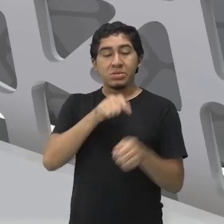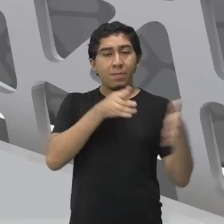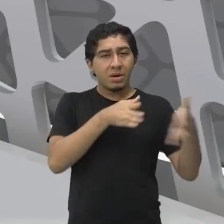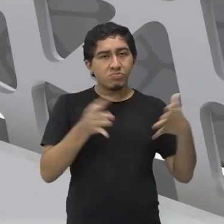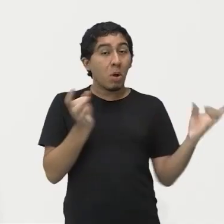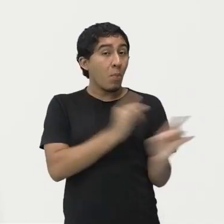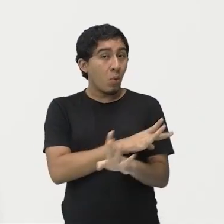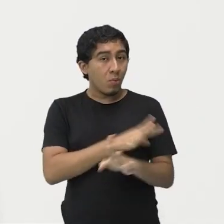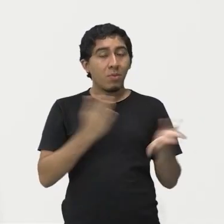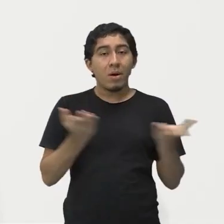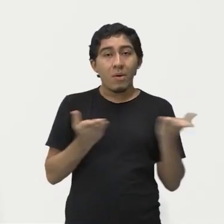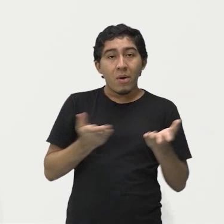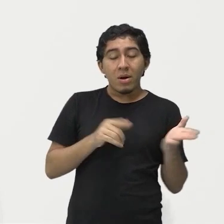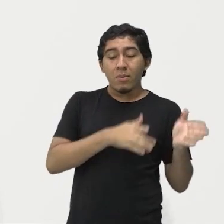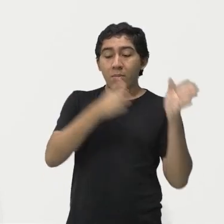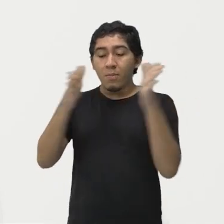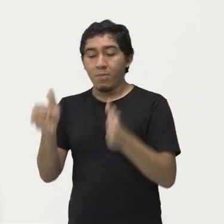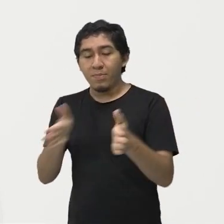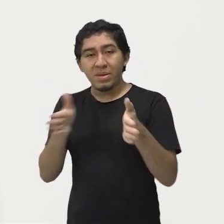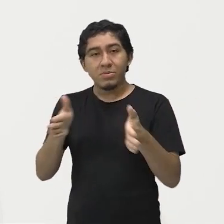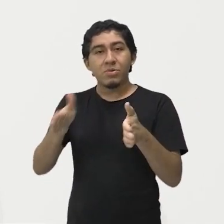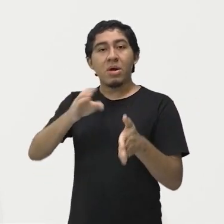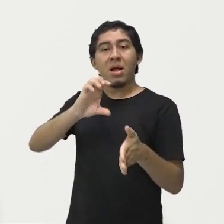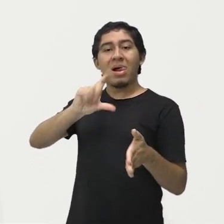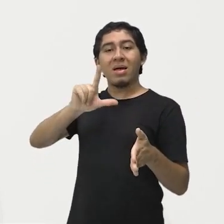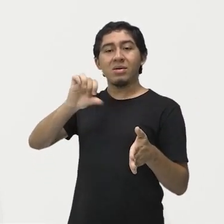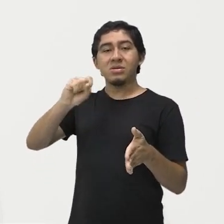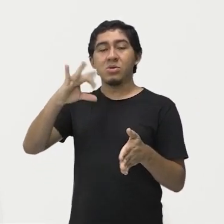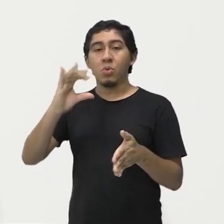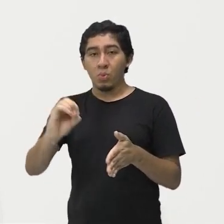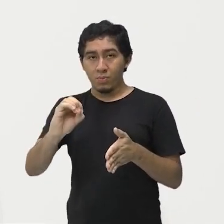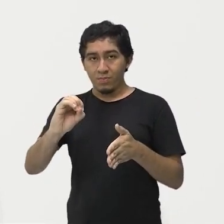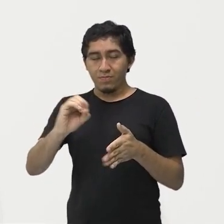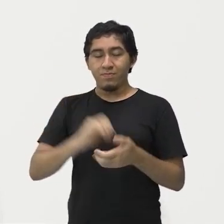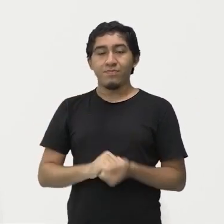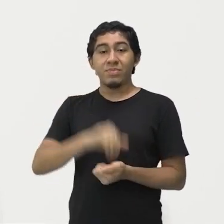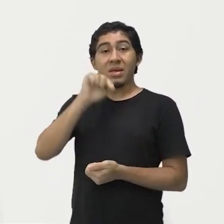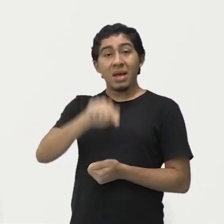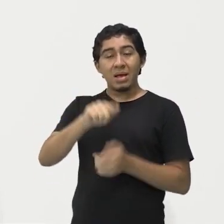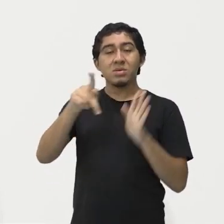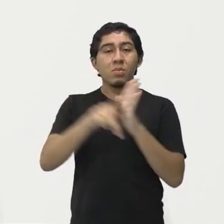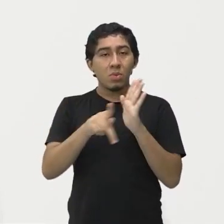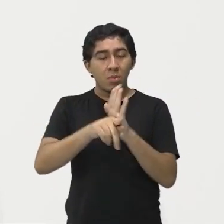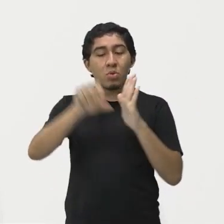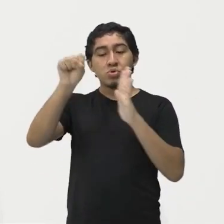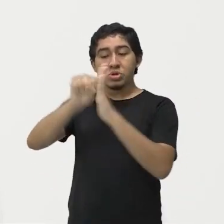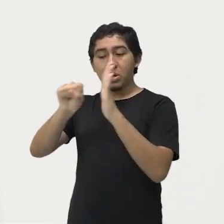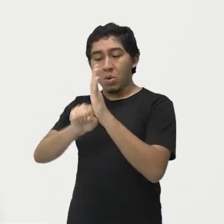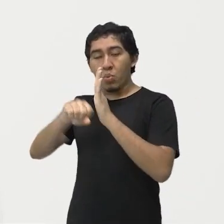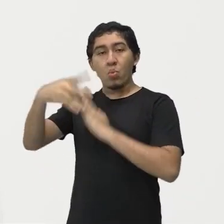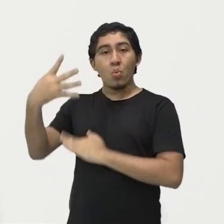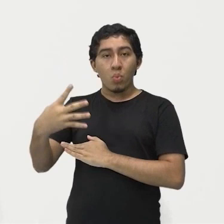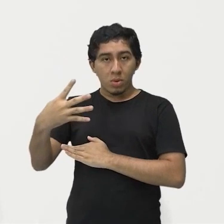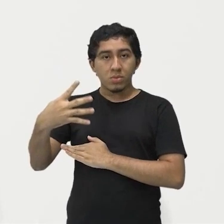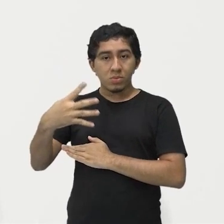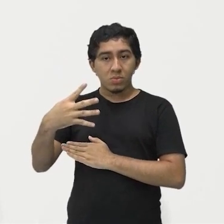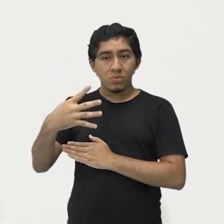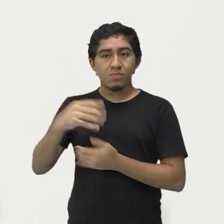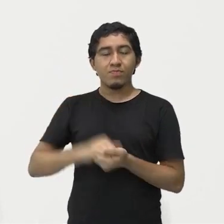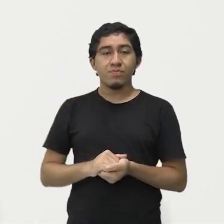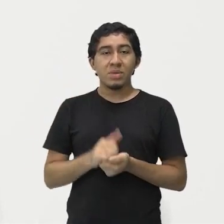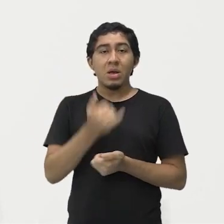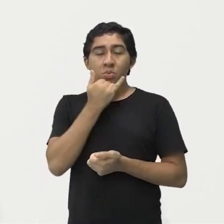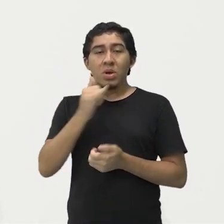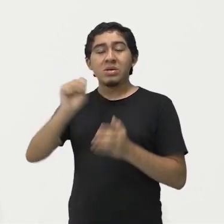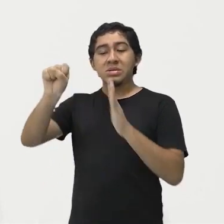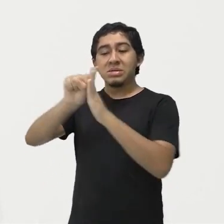clássico. Olha só. O período histórico do século IV do século V e IV a.C.,